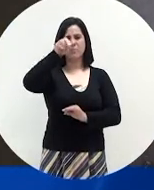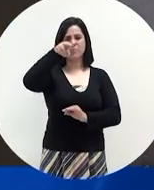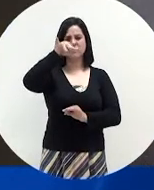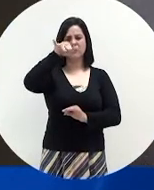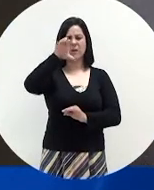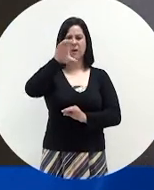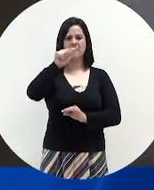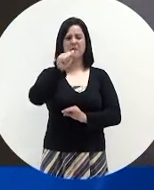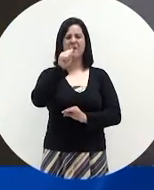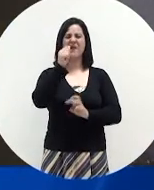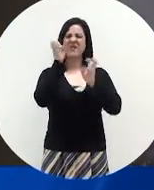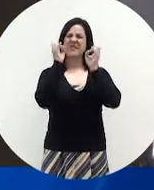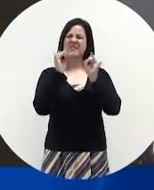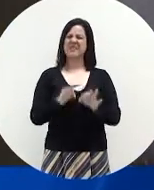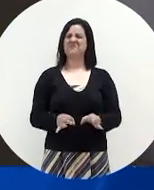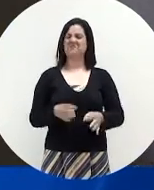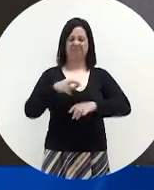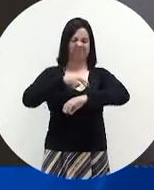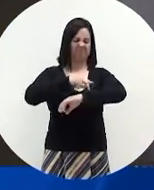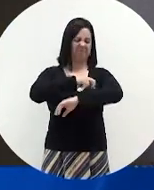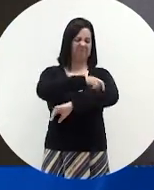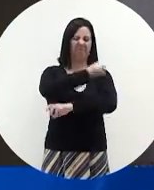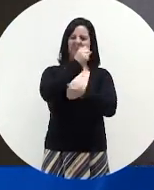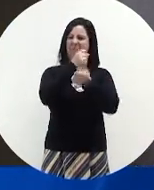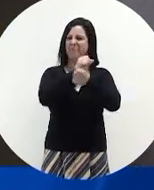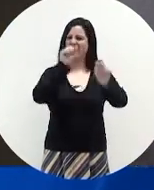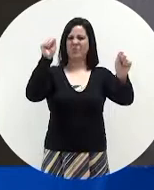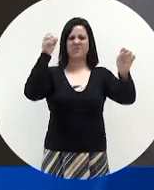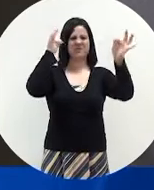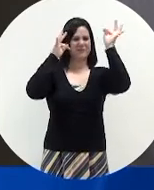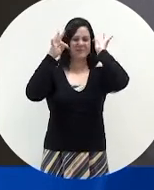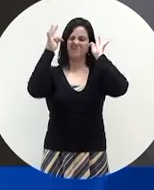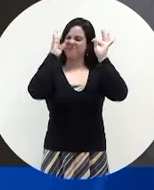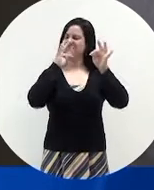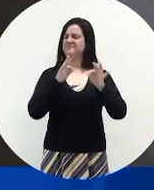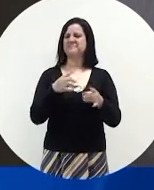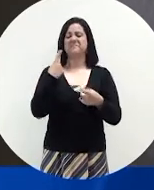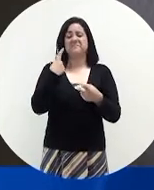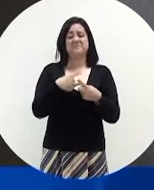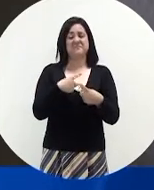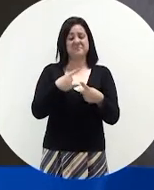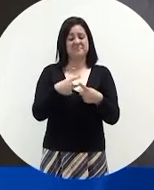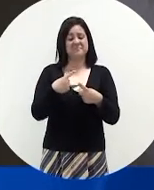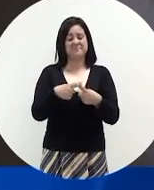e a segunda lei, a primeira e segunda leis da